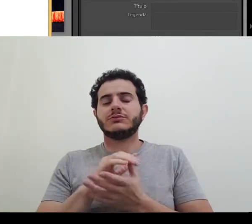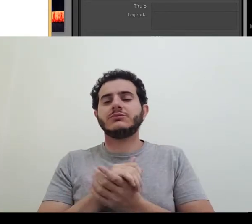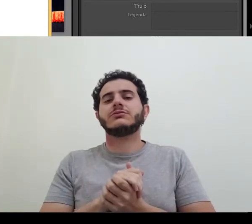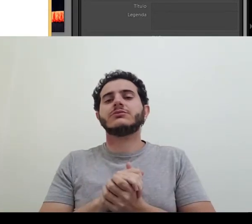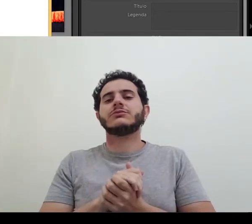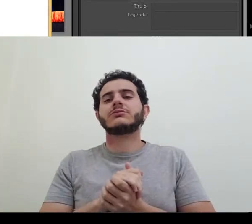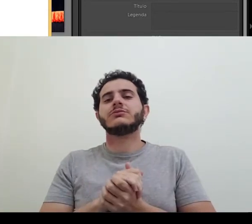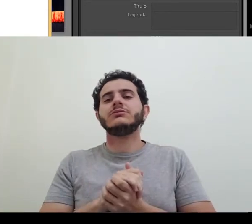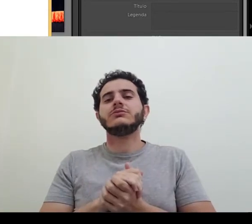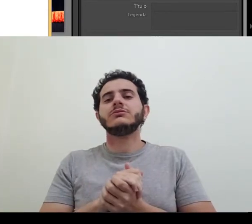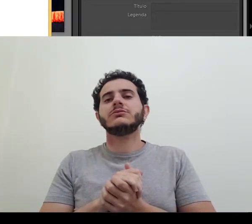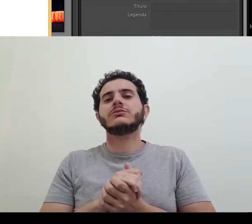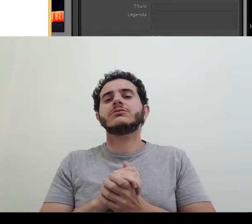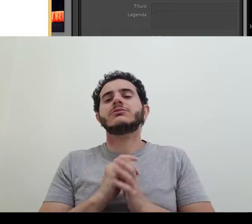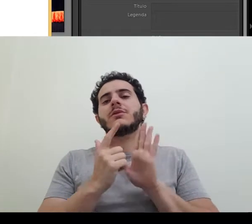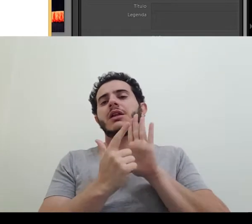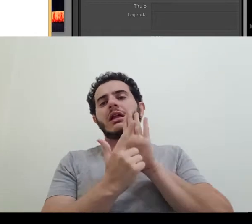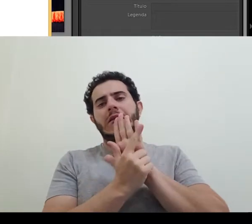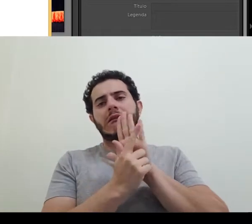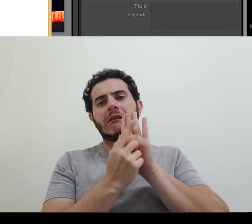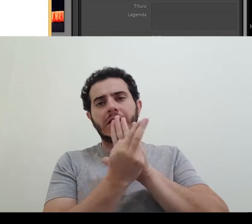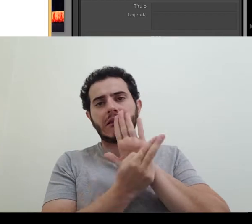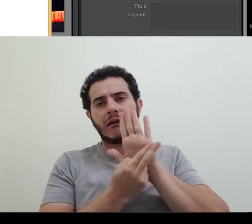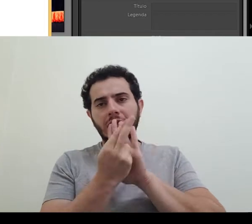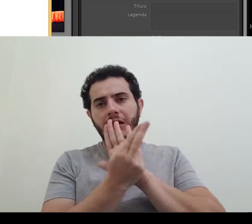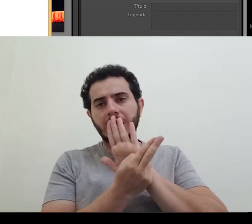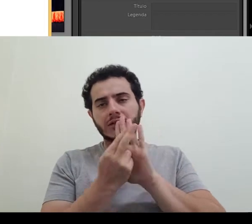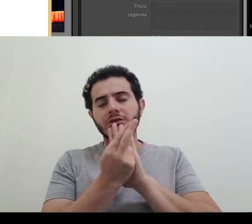exercícios Lightroom